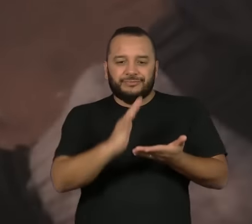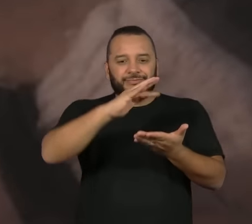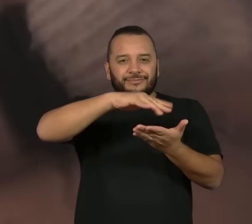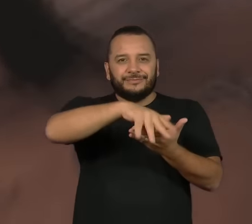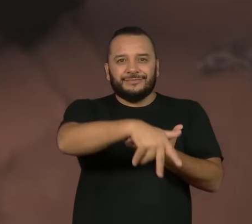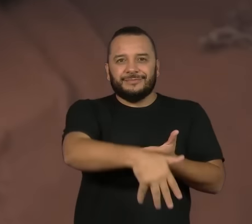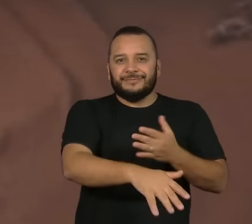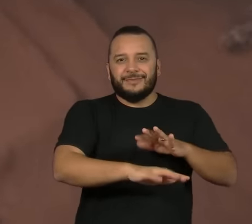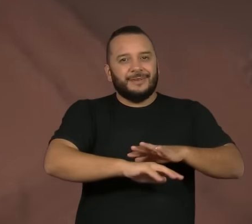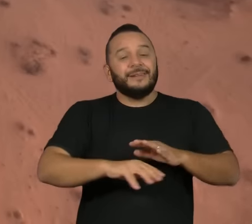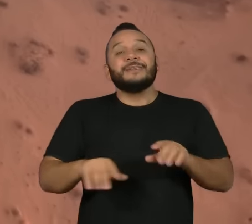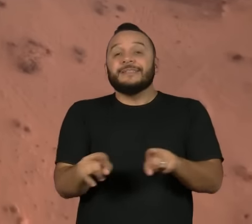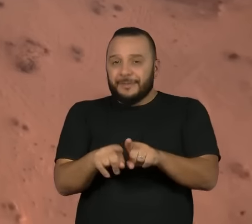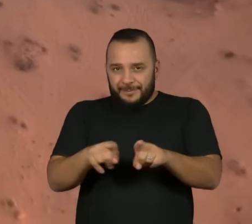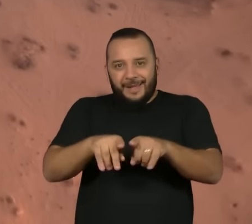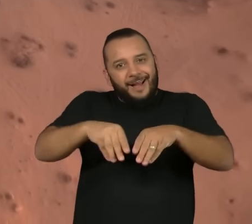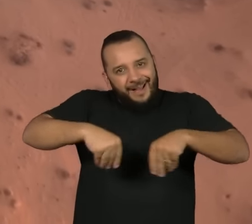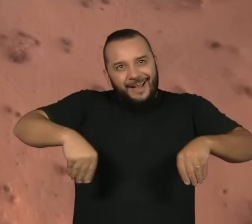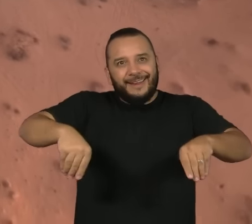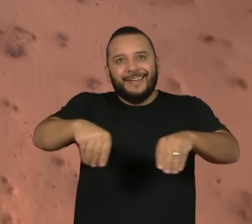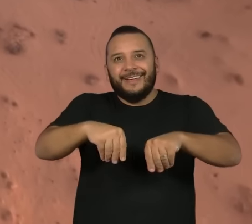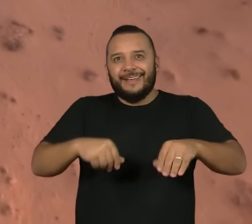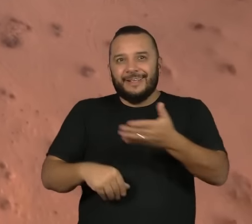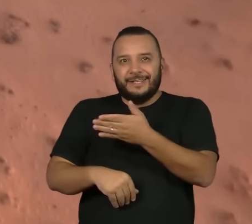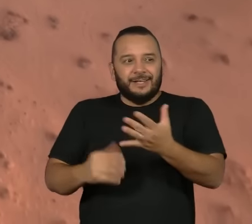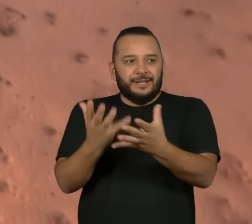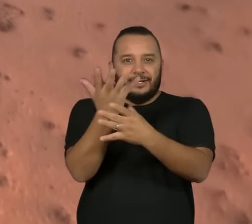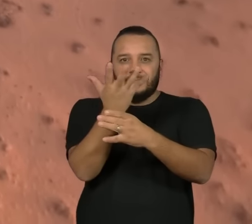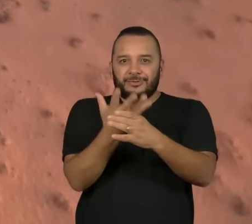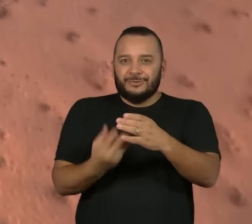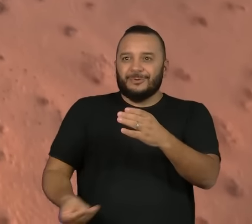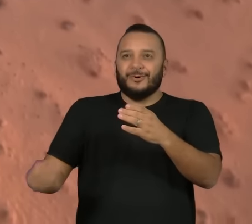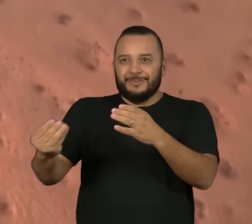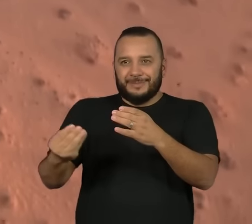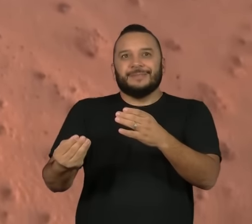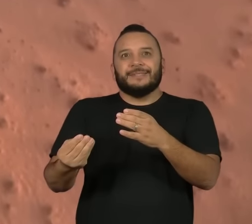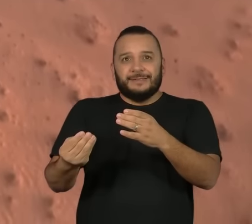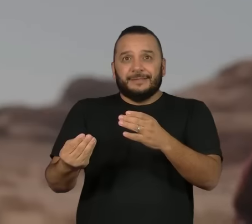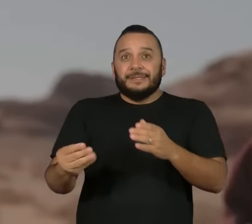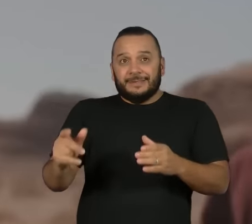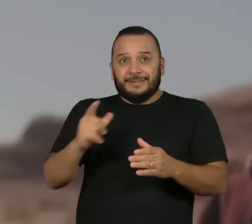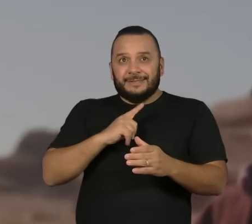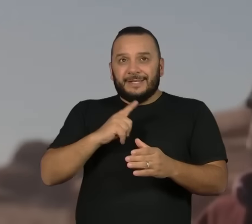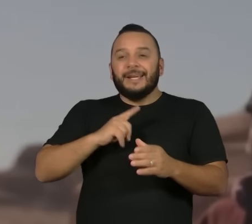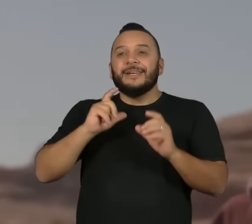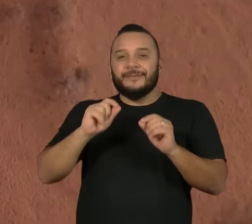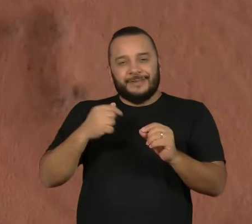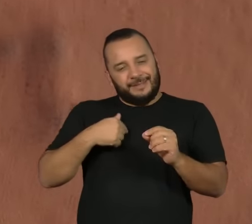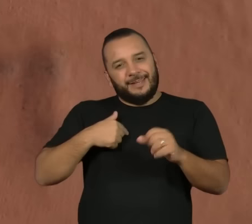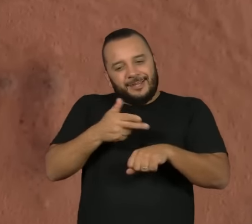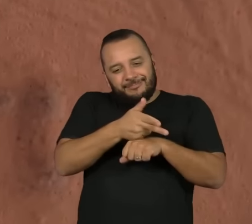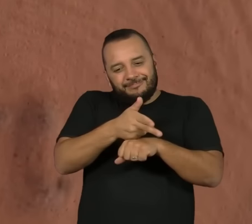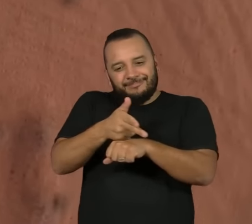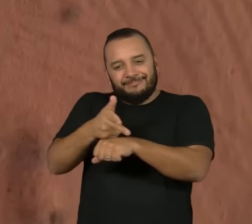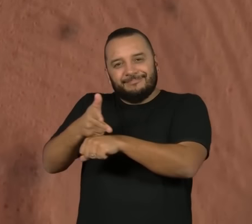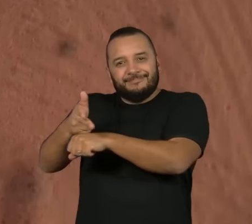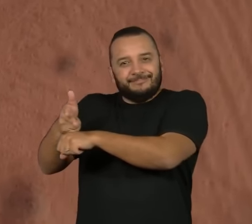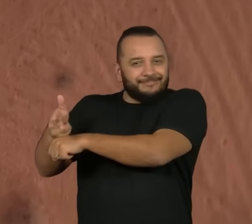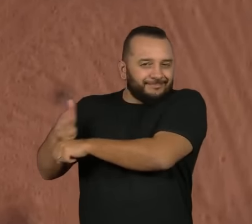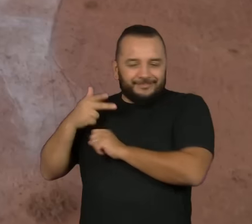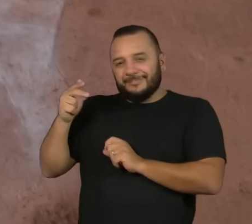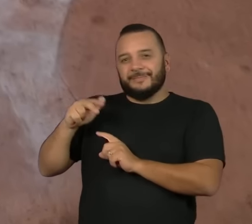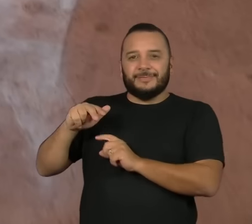Na areia do deserto, também vão desaparecer. Restam as imagens registradas pelos drones, que